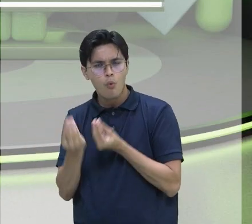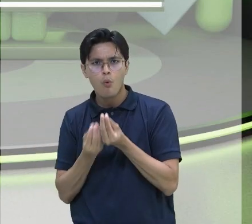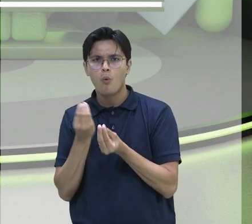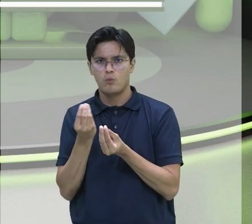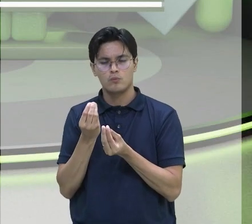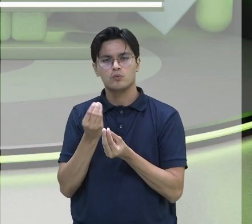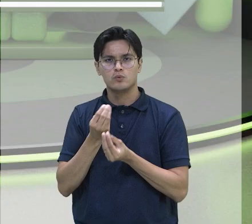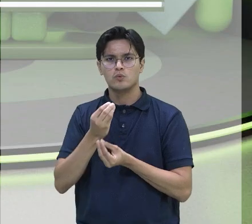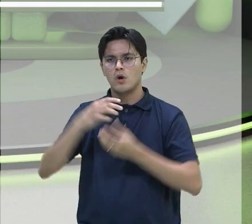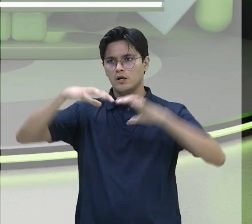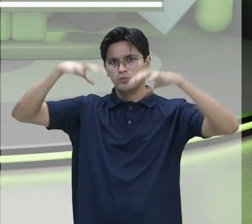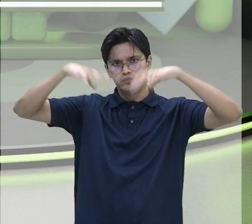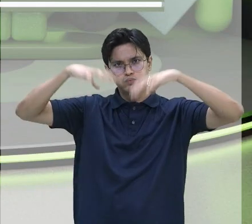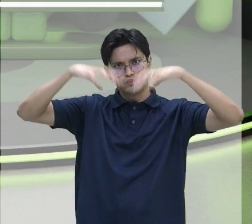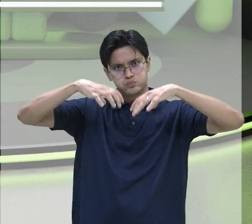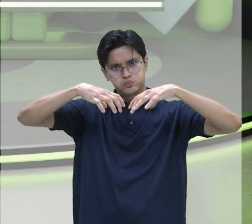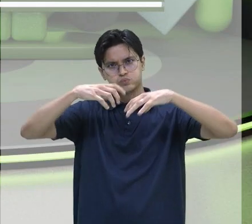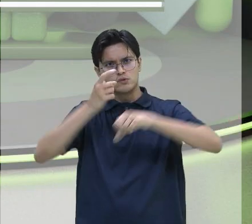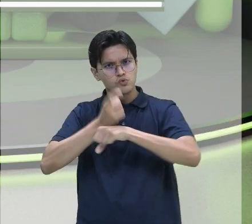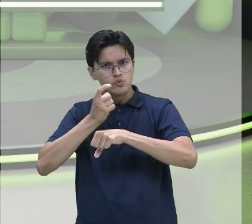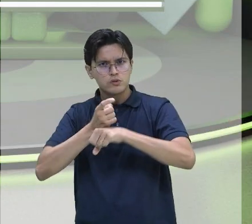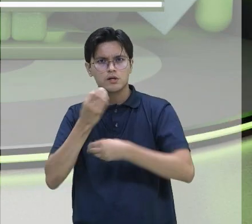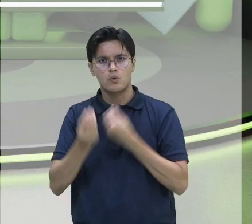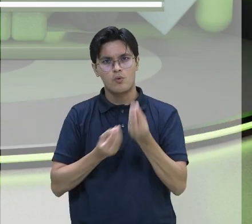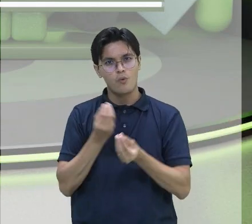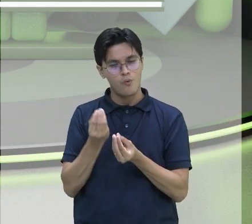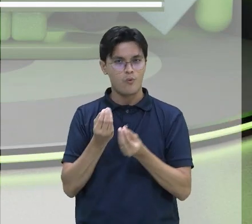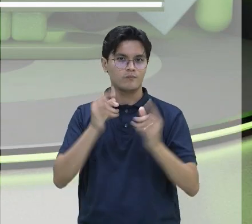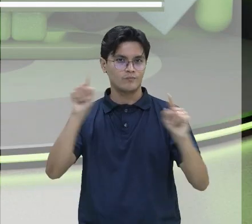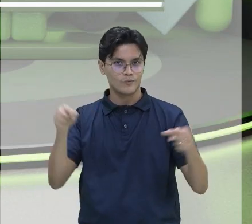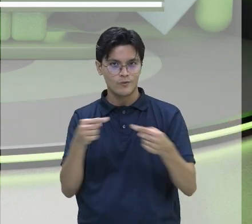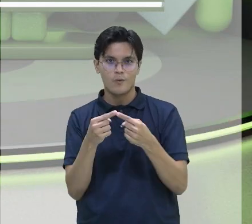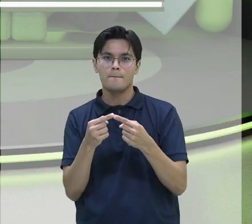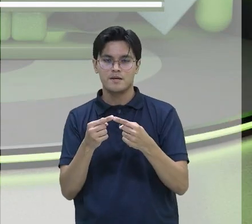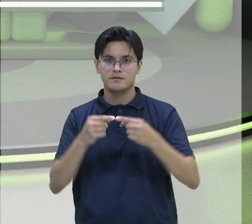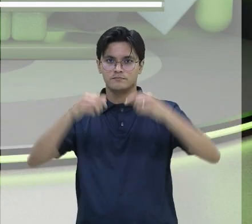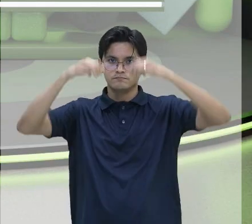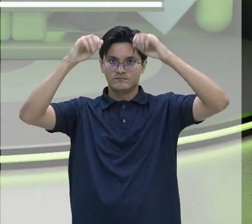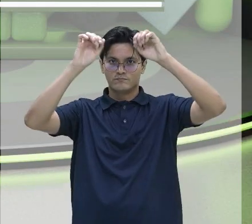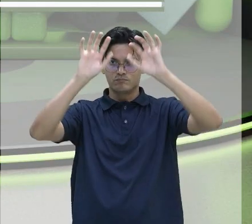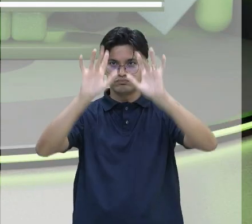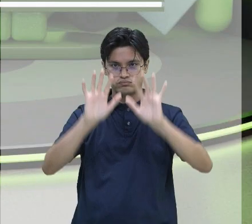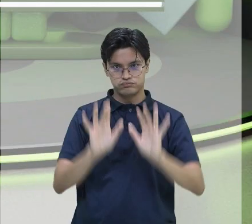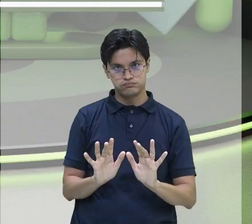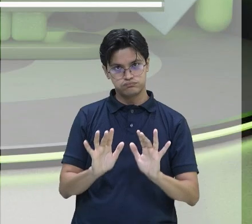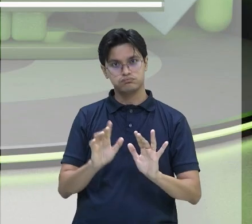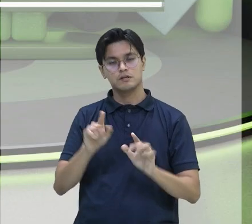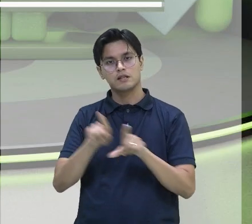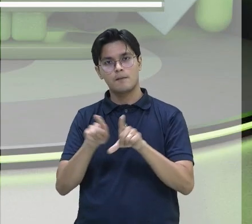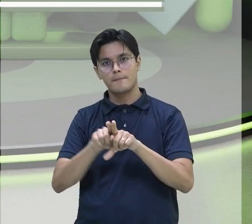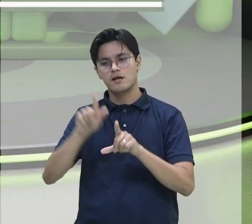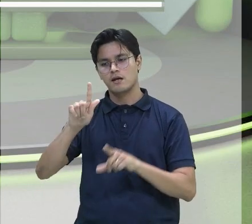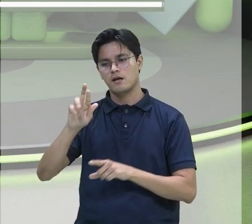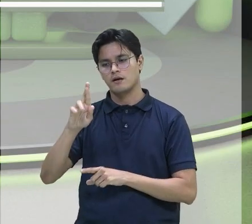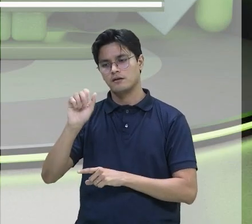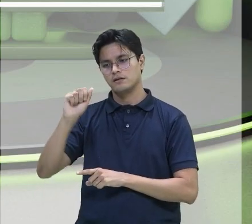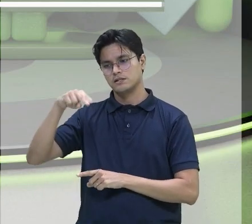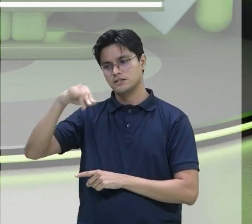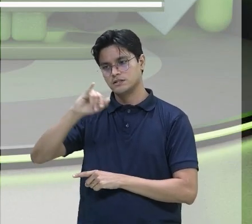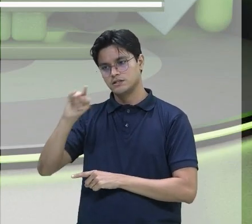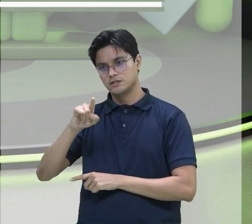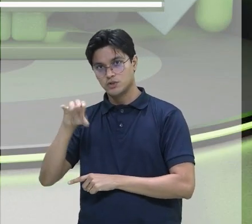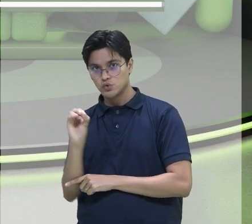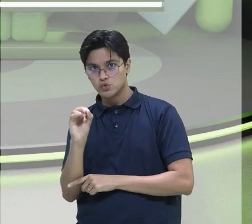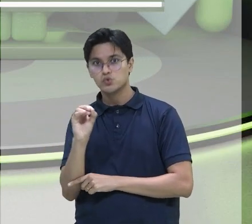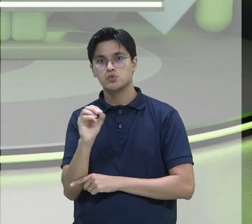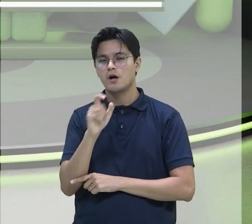sólida vem ser o quê? O que você acha? A neve e o granizo. E a temperatura relativa